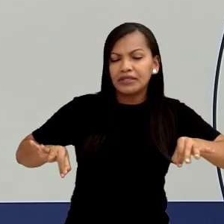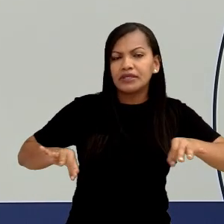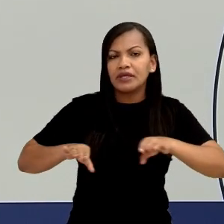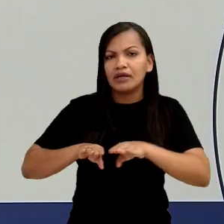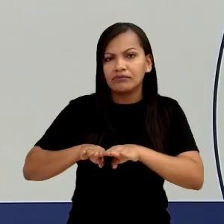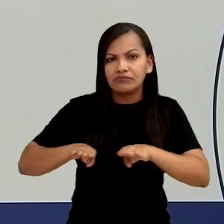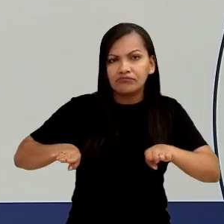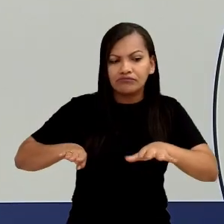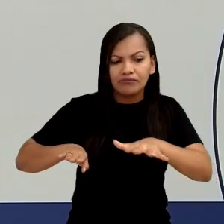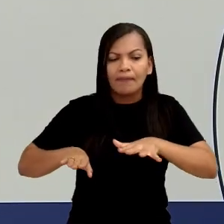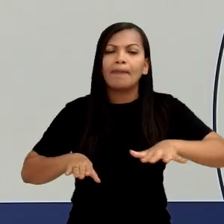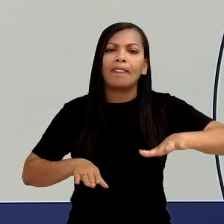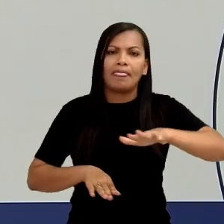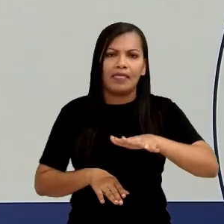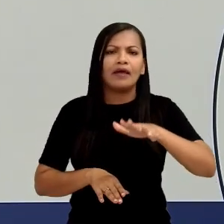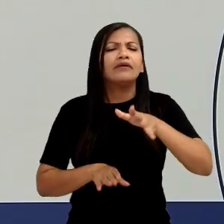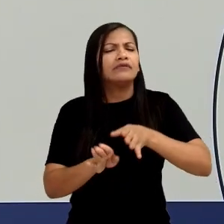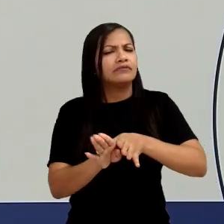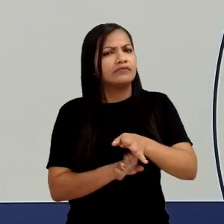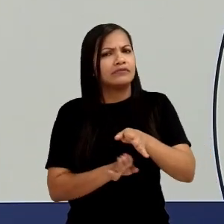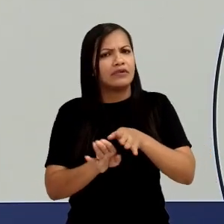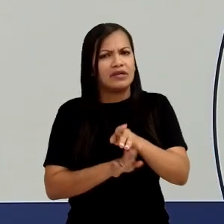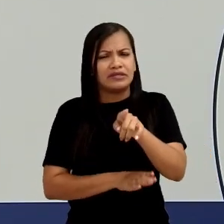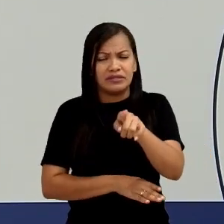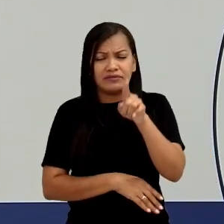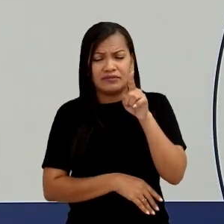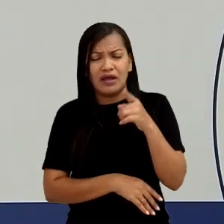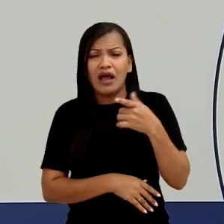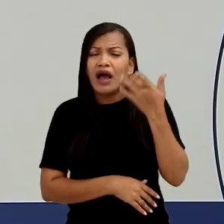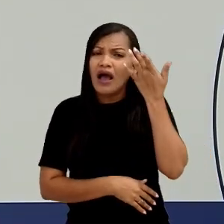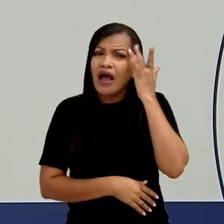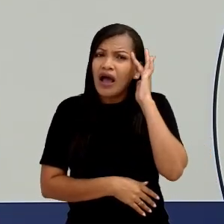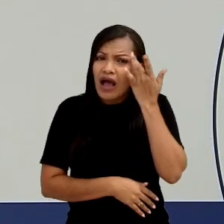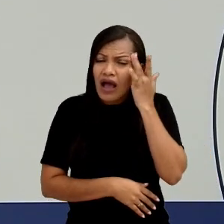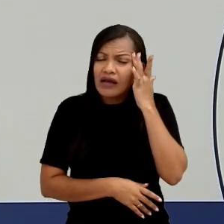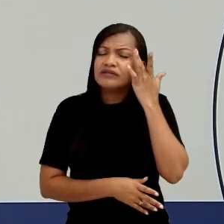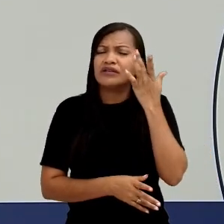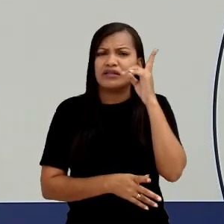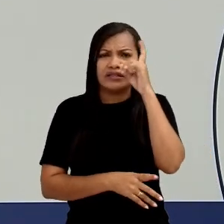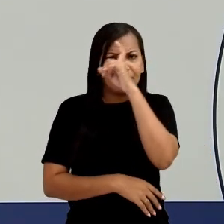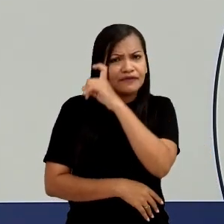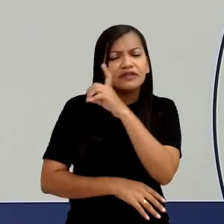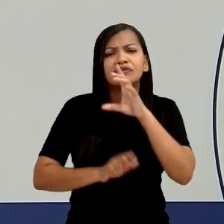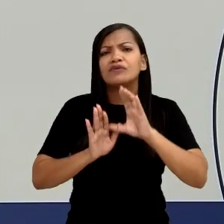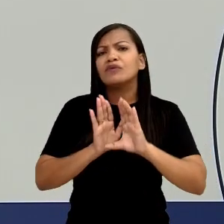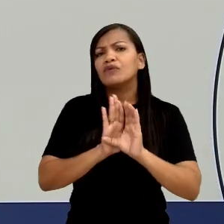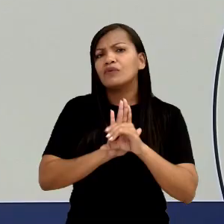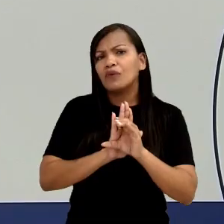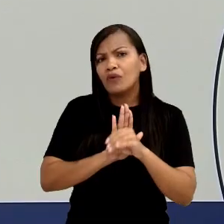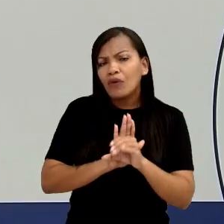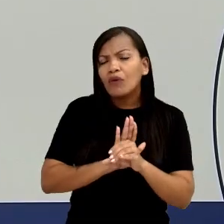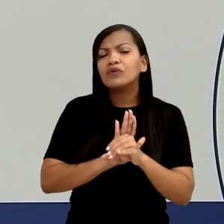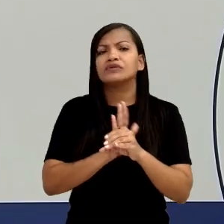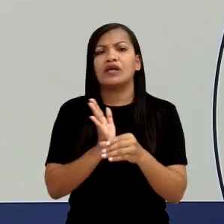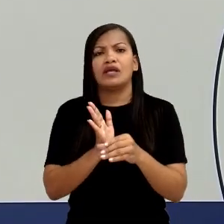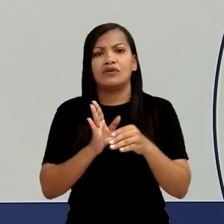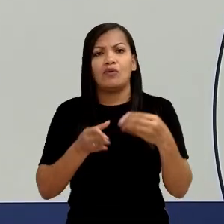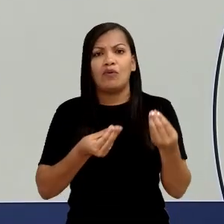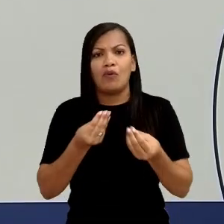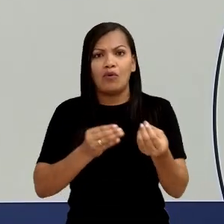planas. Aconselho que, se você ainda tem dificuldade no conceito do que seja medida da área de uma